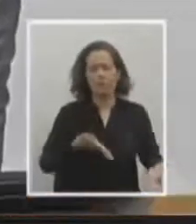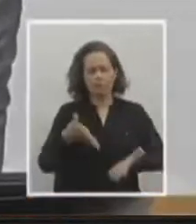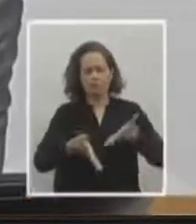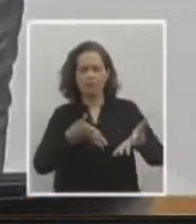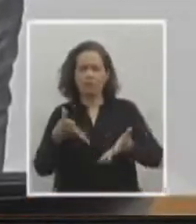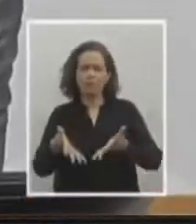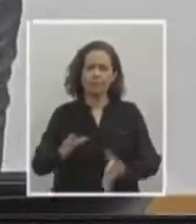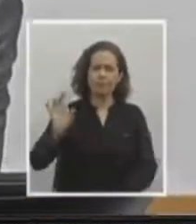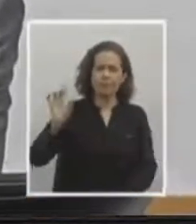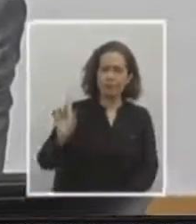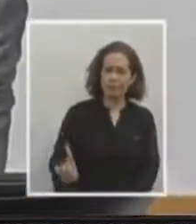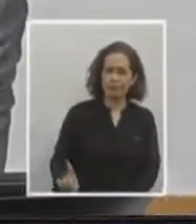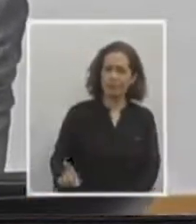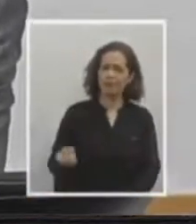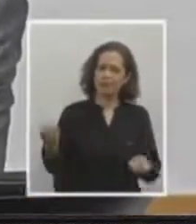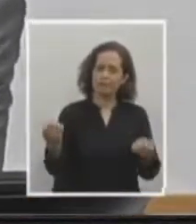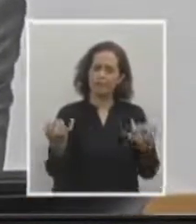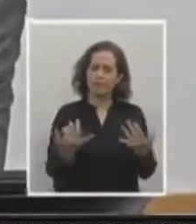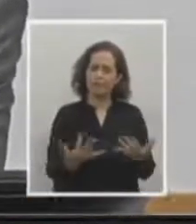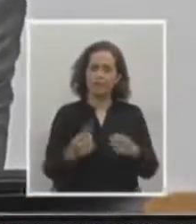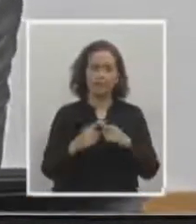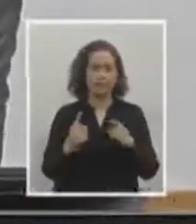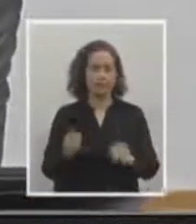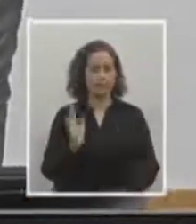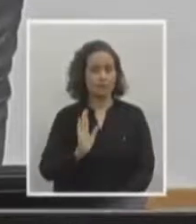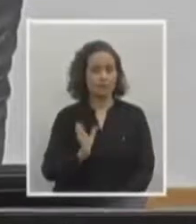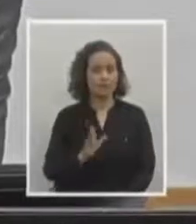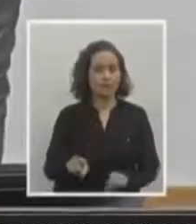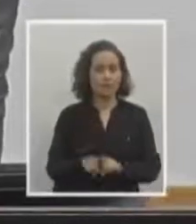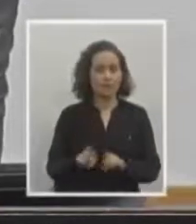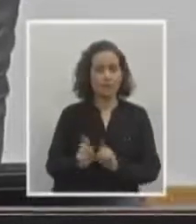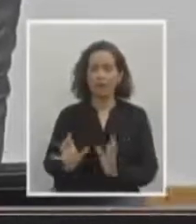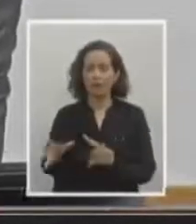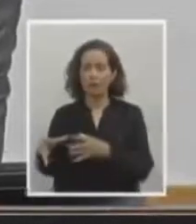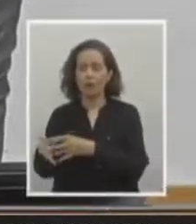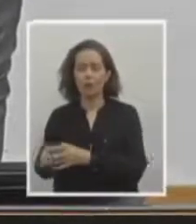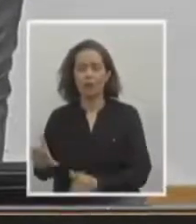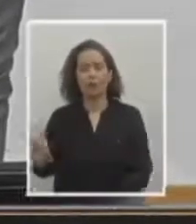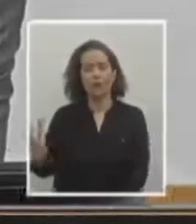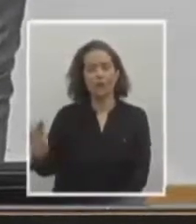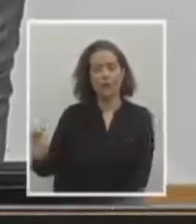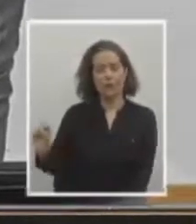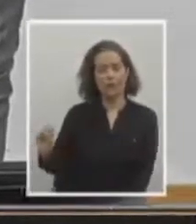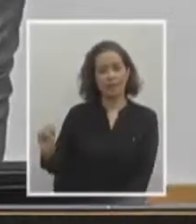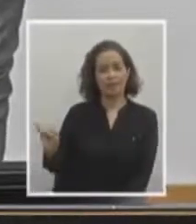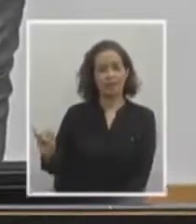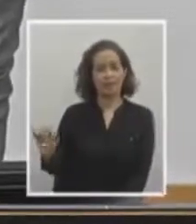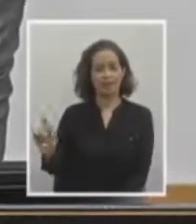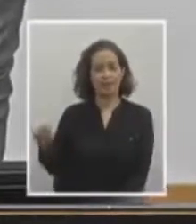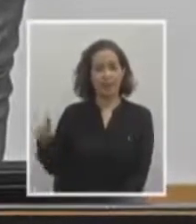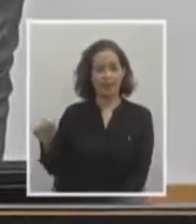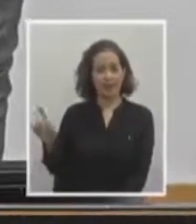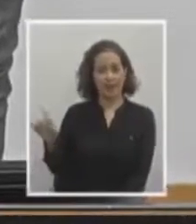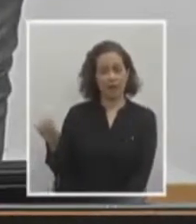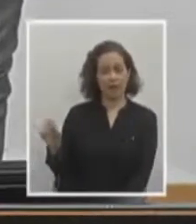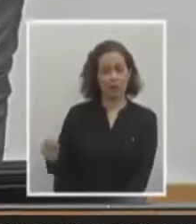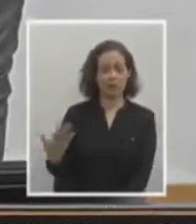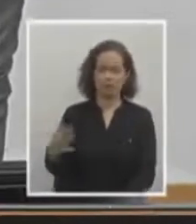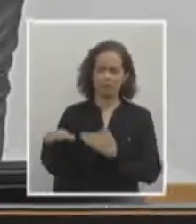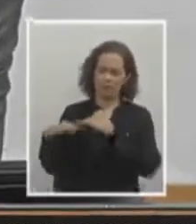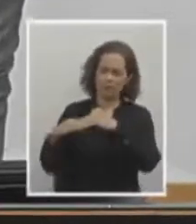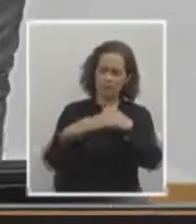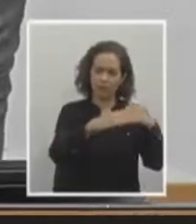foi dada a voz somente aos designados. Então, é por primar pela equidade, pela